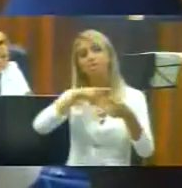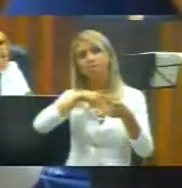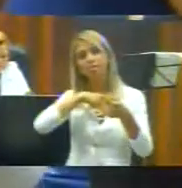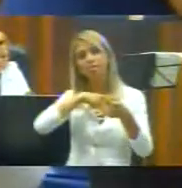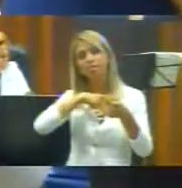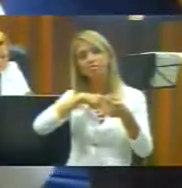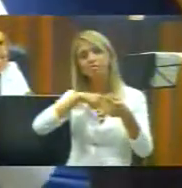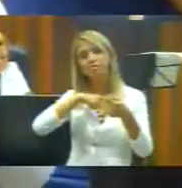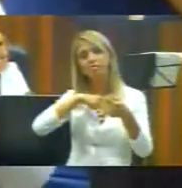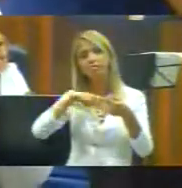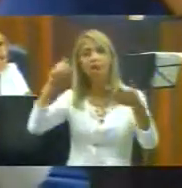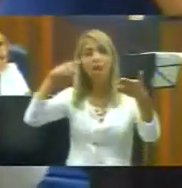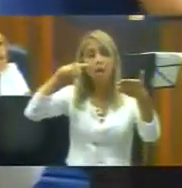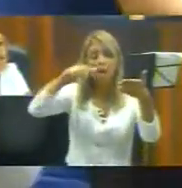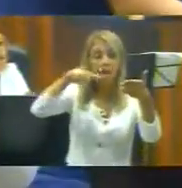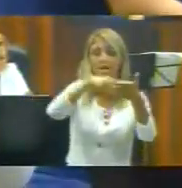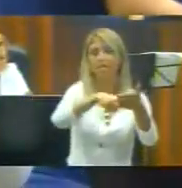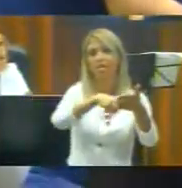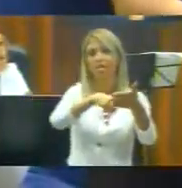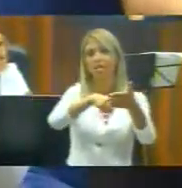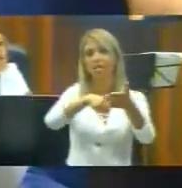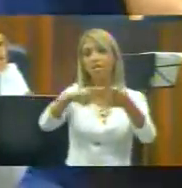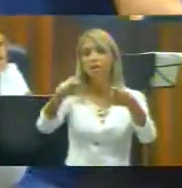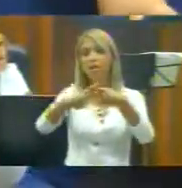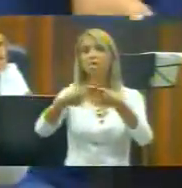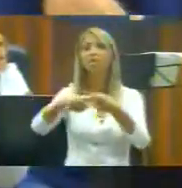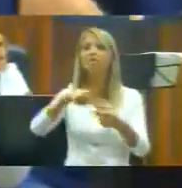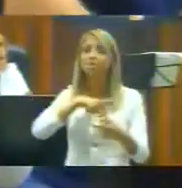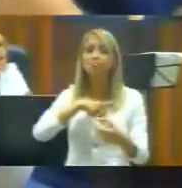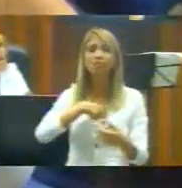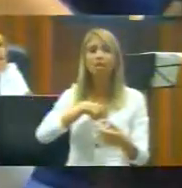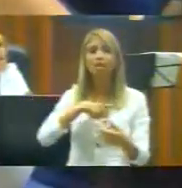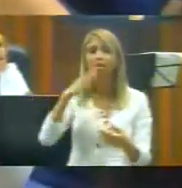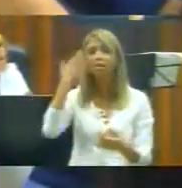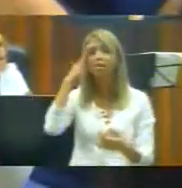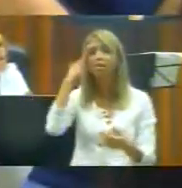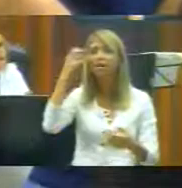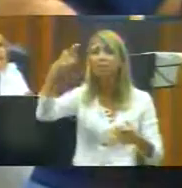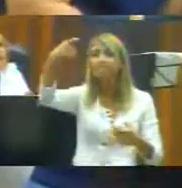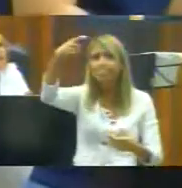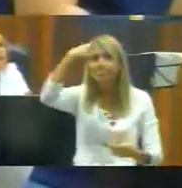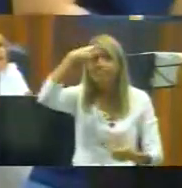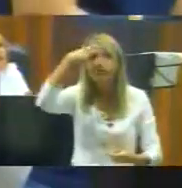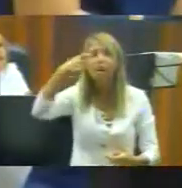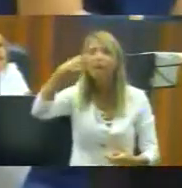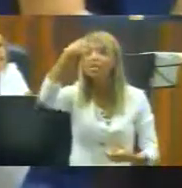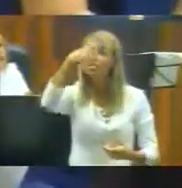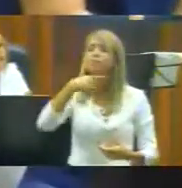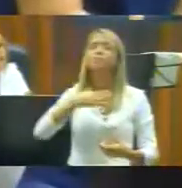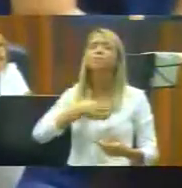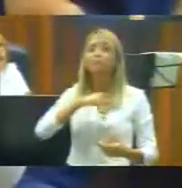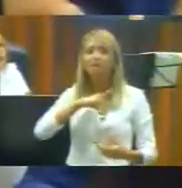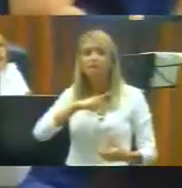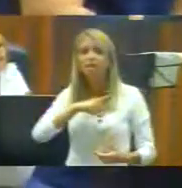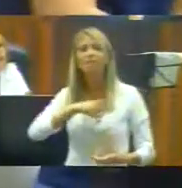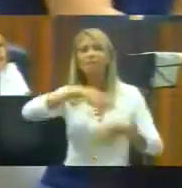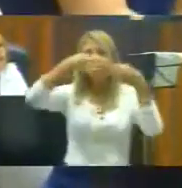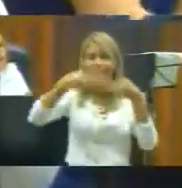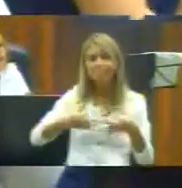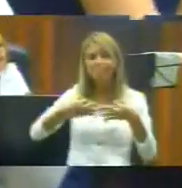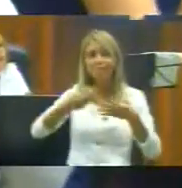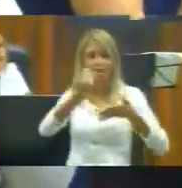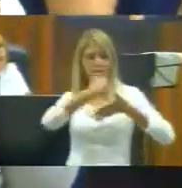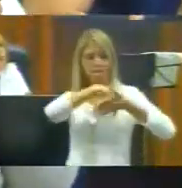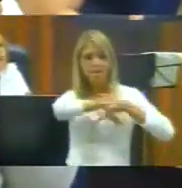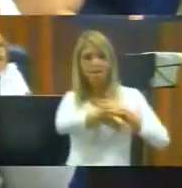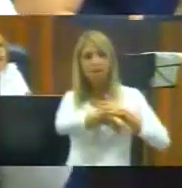à frente e saibam, assim, que vocês vão alcançar. Tenham essa certeza dentro de vocês. Porque se vocês